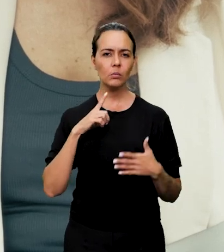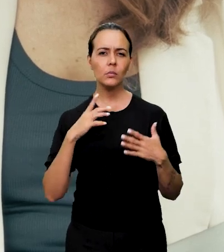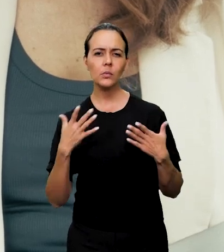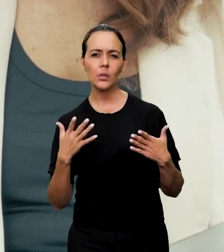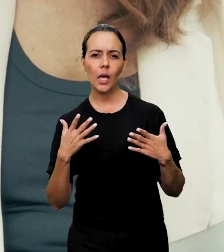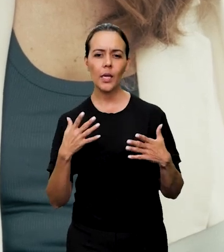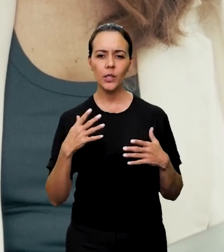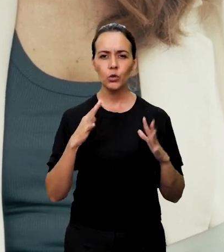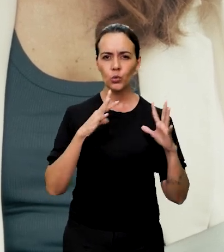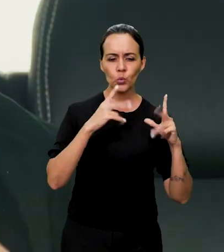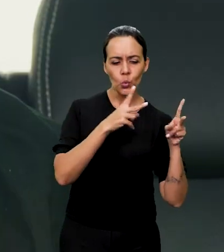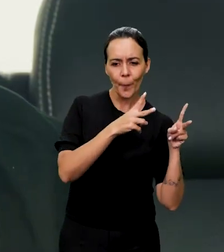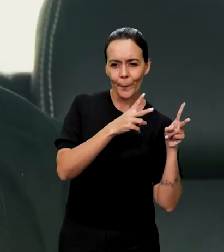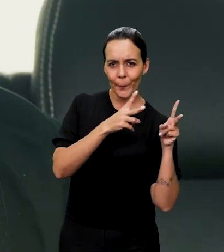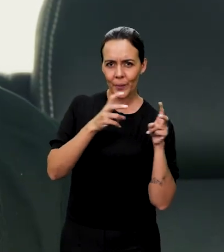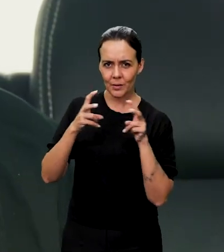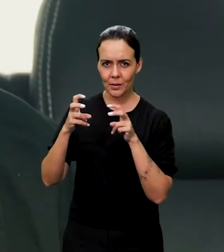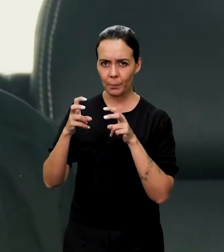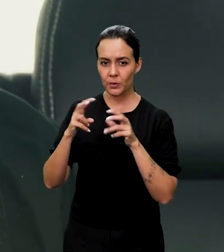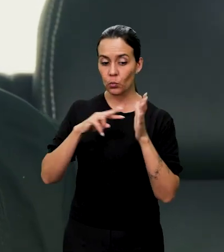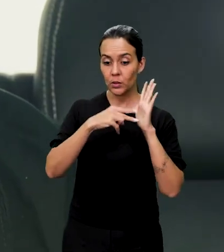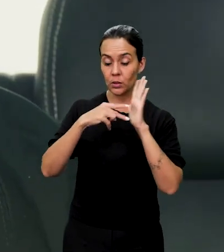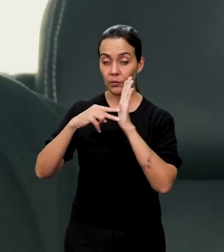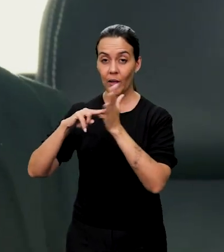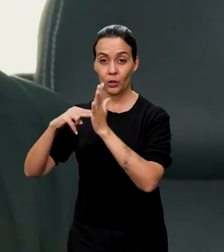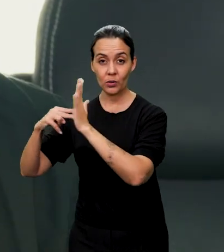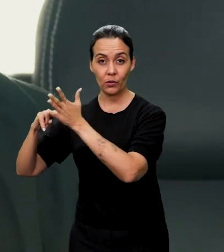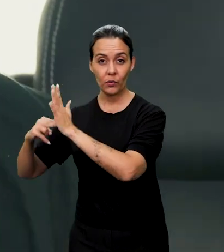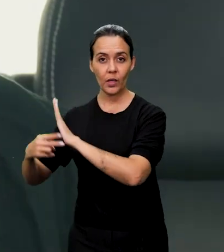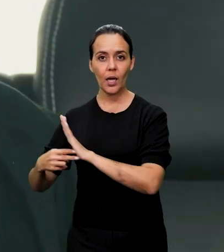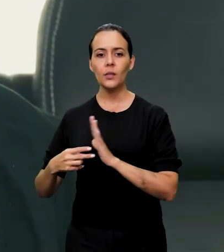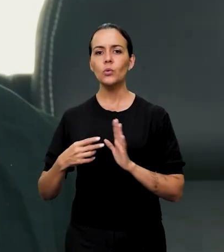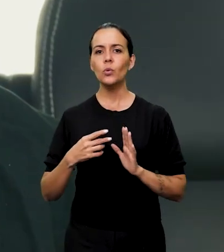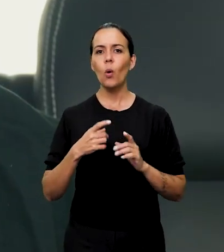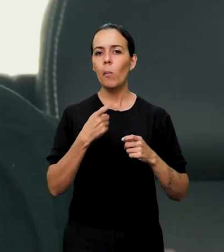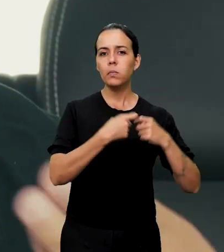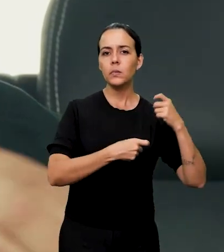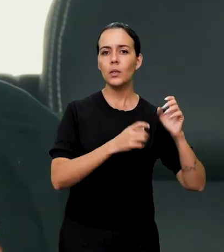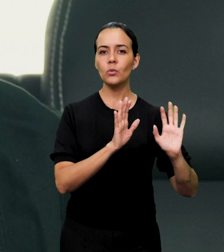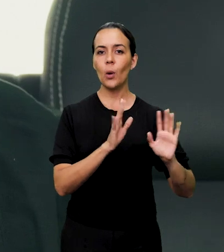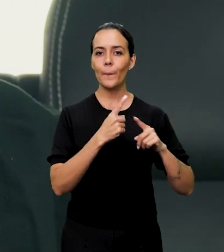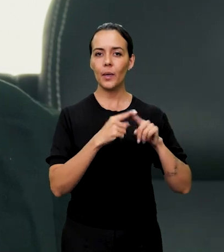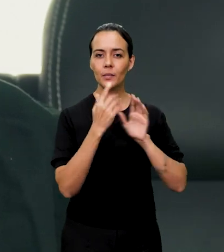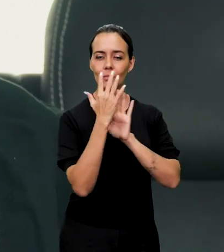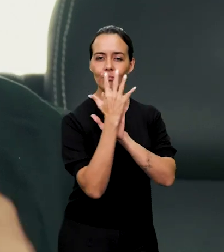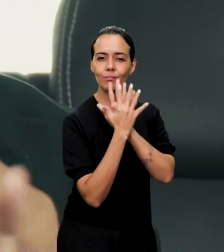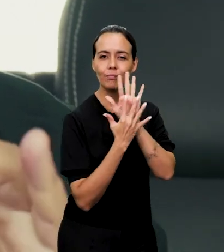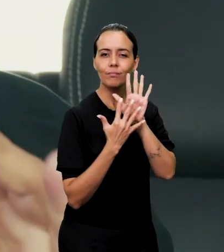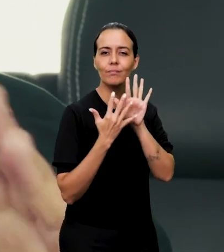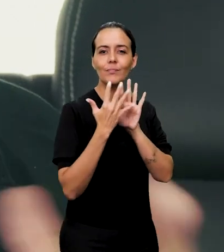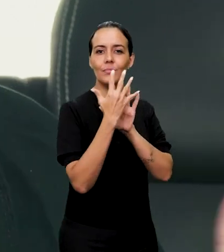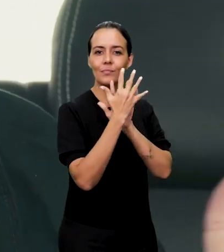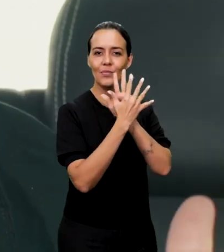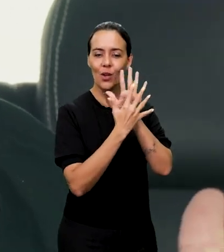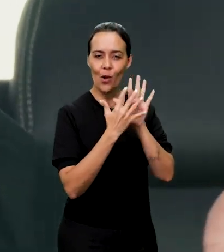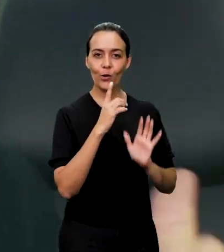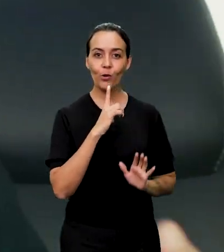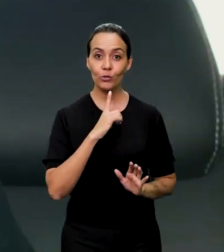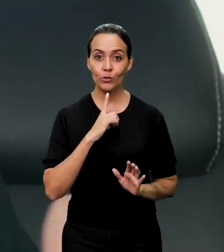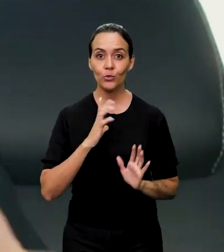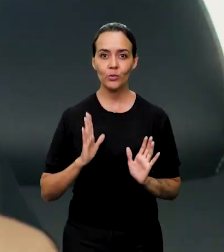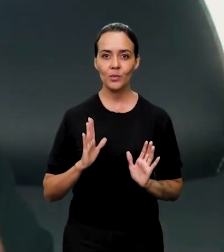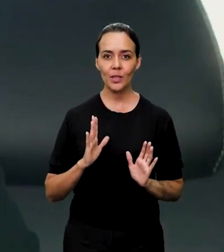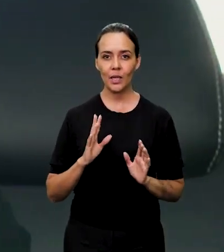a gramática ficcional, tem uma coisa que não é exatamente sexual, mas que é erótica, que é a possibilidade de você, pela